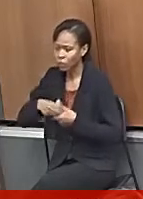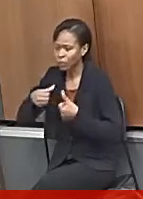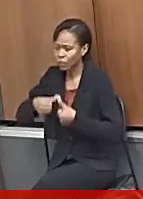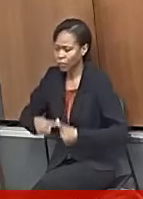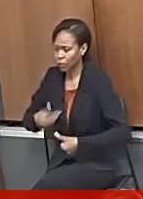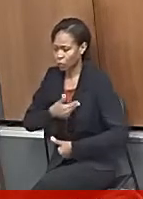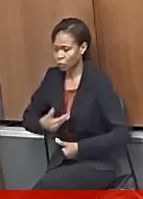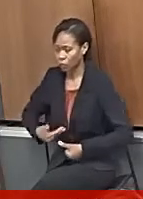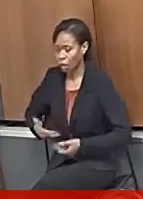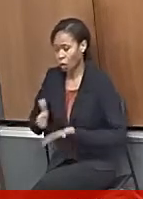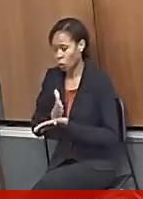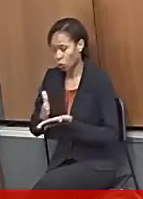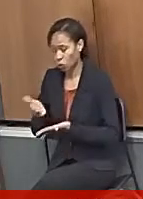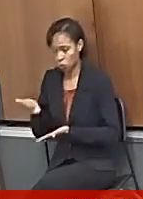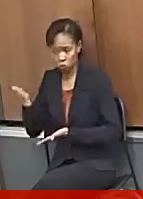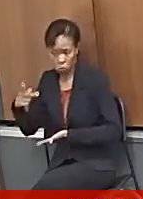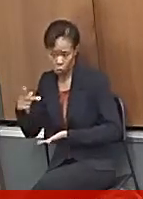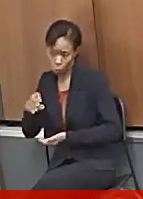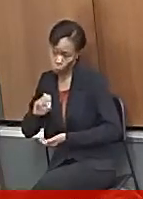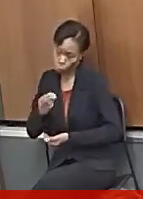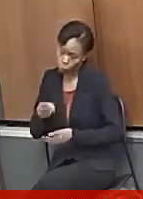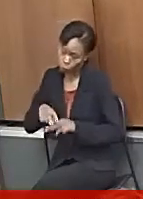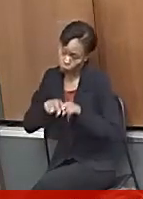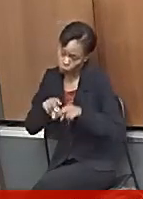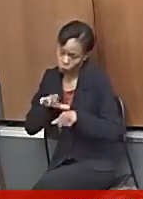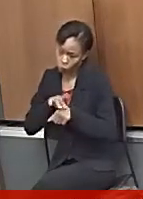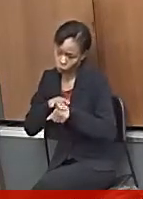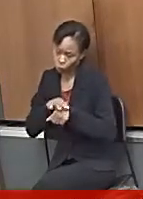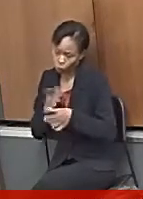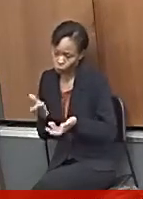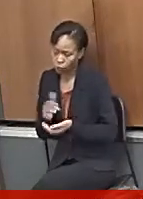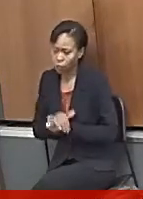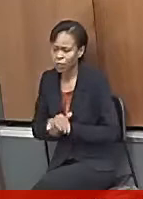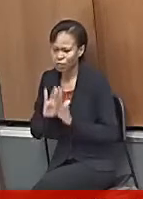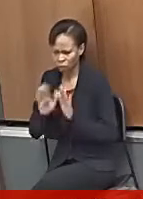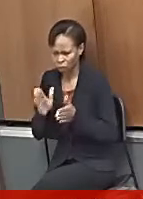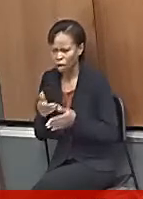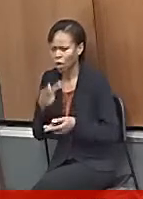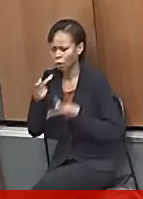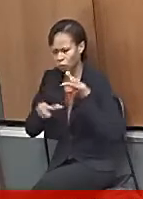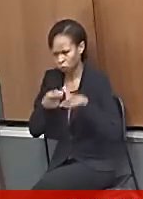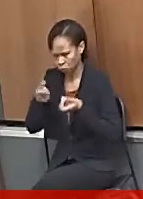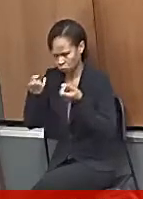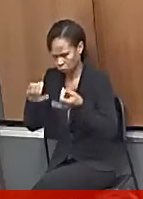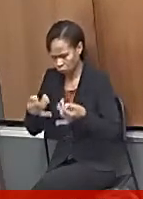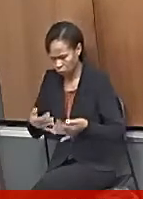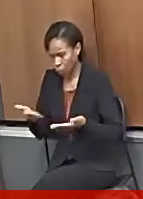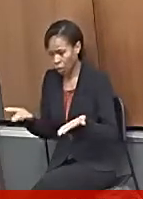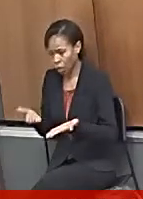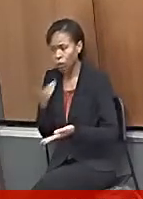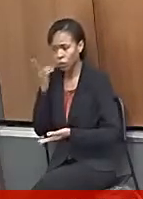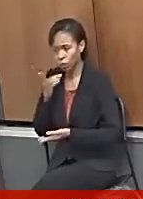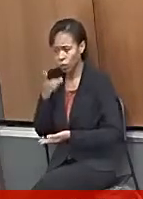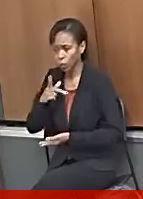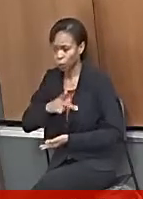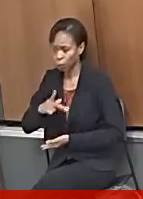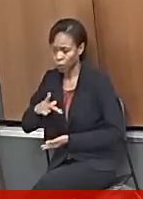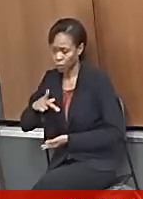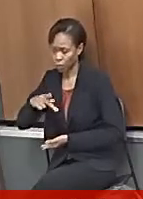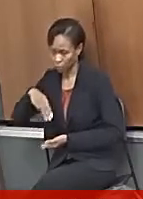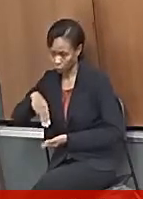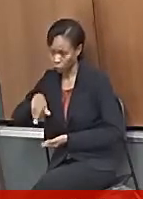prazo ou em razão da doença né então já falaram nós estamos ouvindo a advogada da pt mg